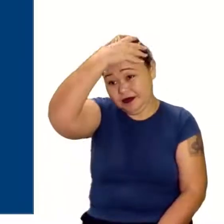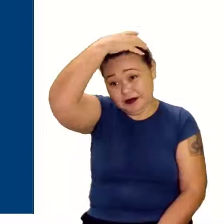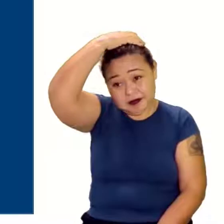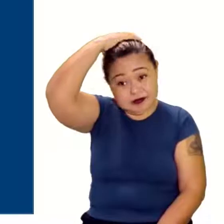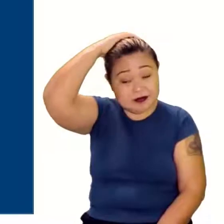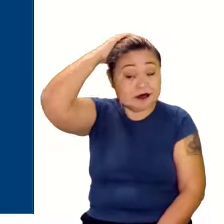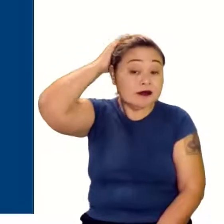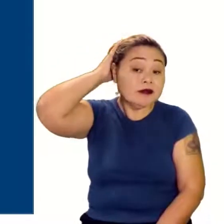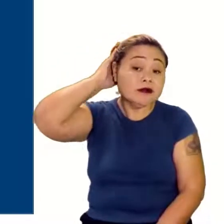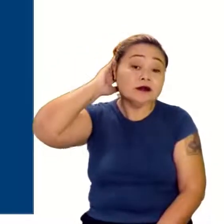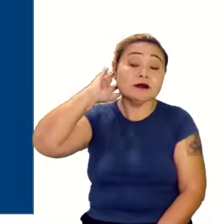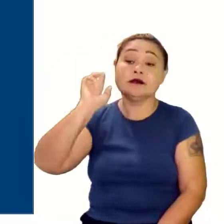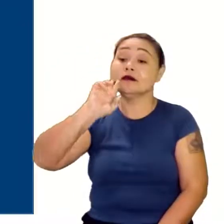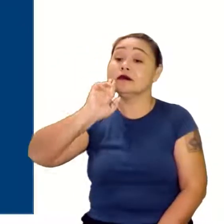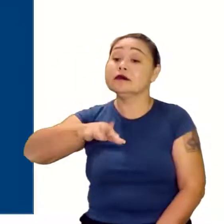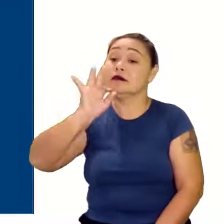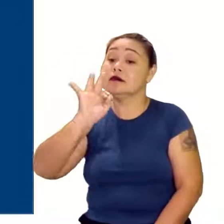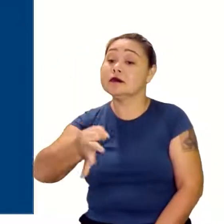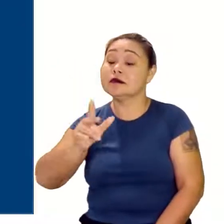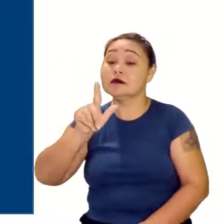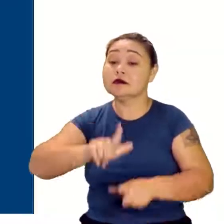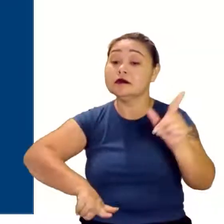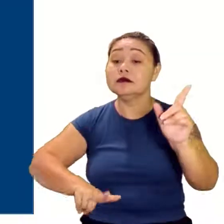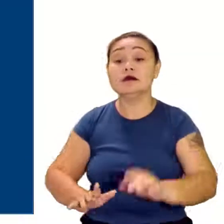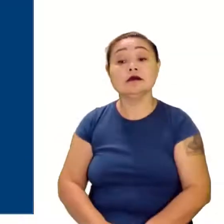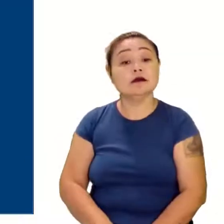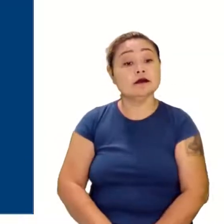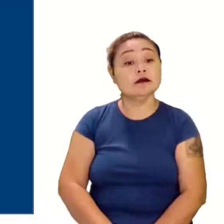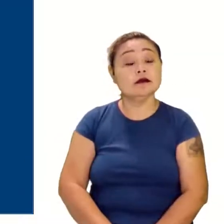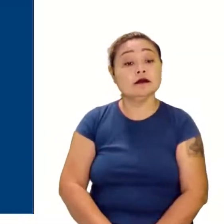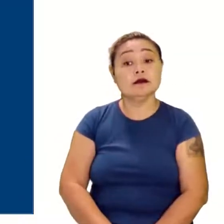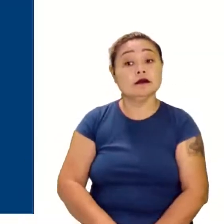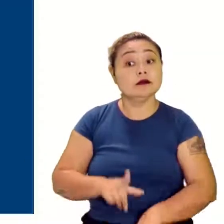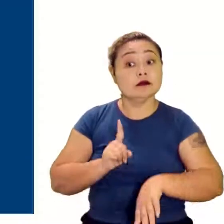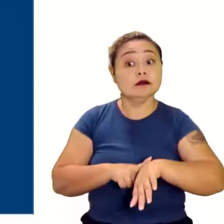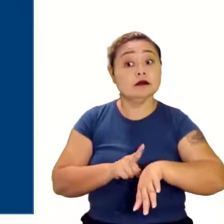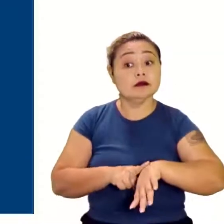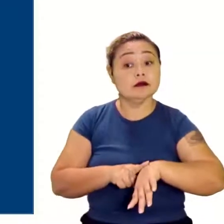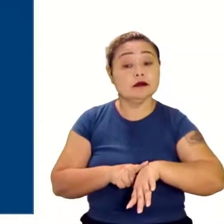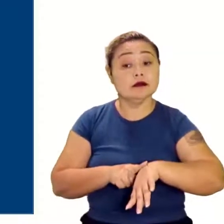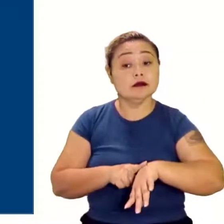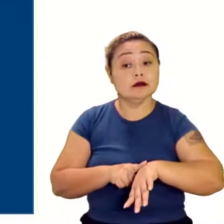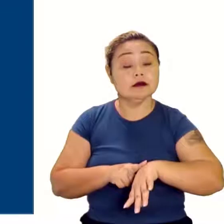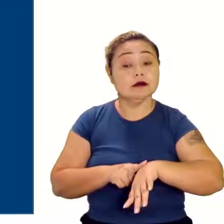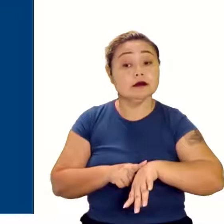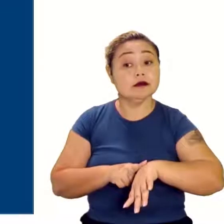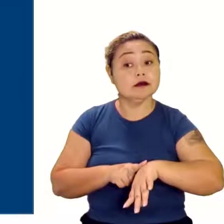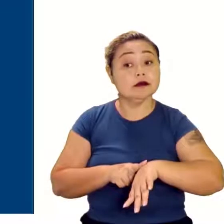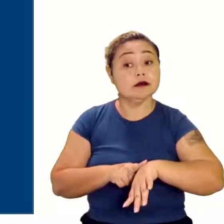Bora ver? A resposta correta é a letra... Mais um tempinho.